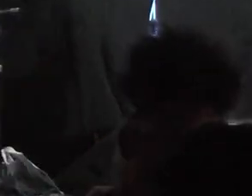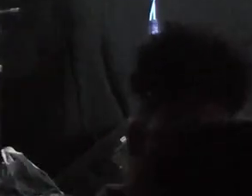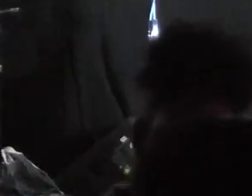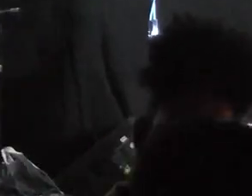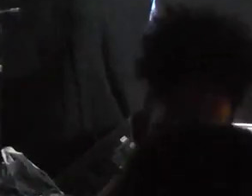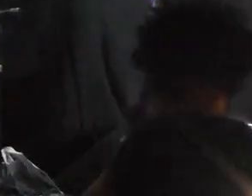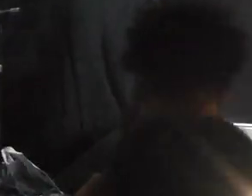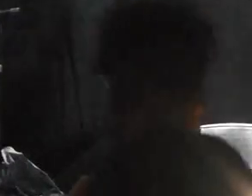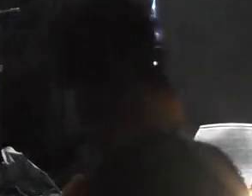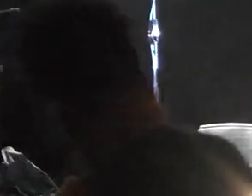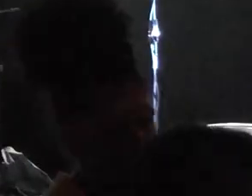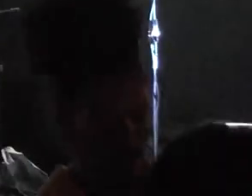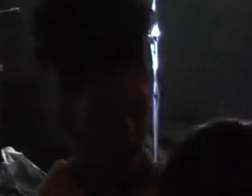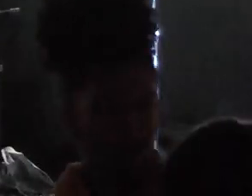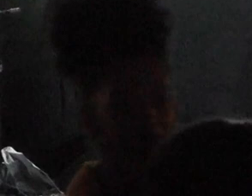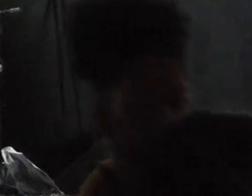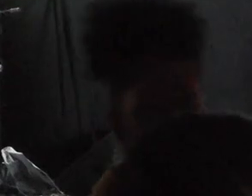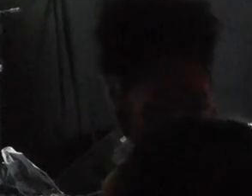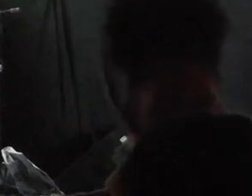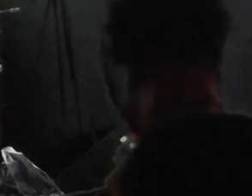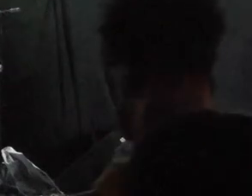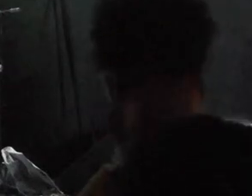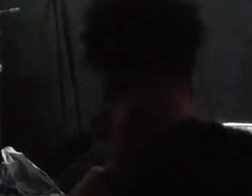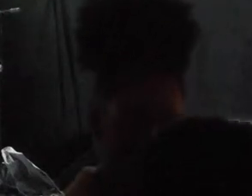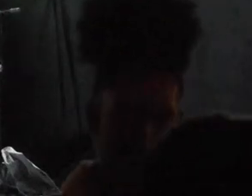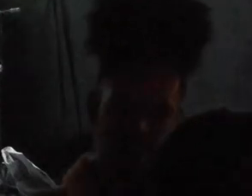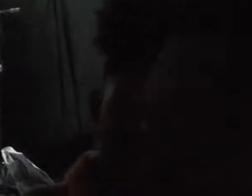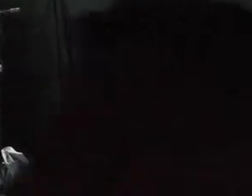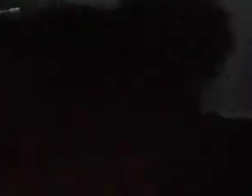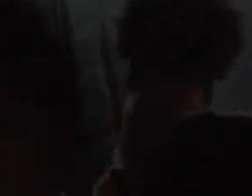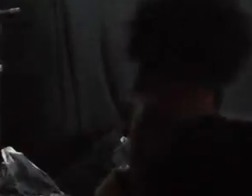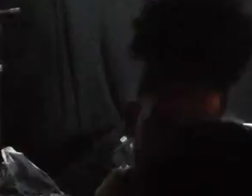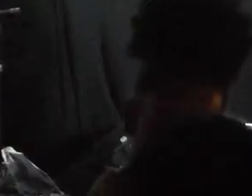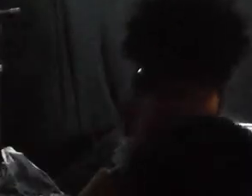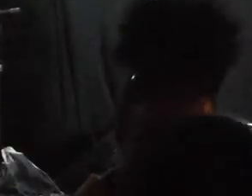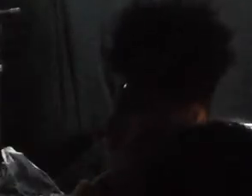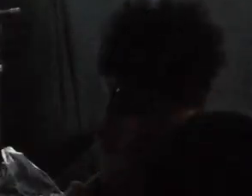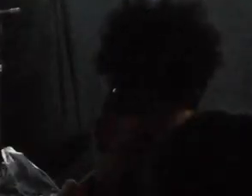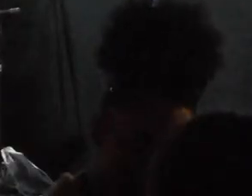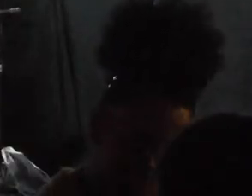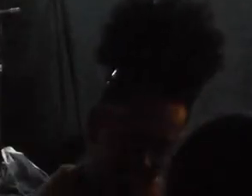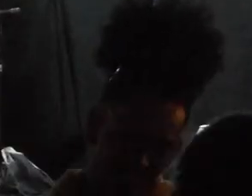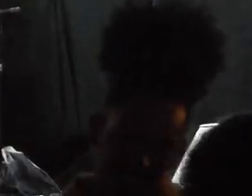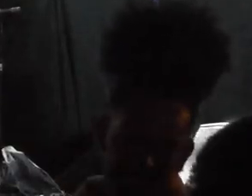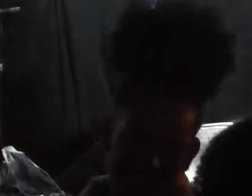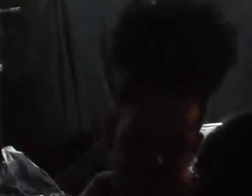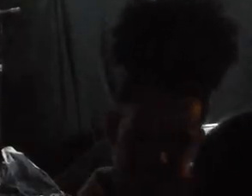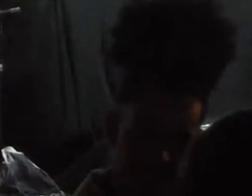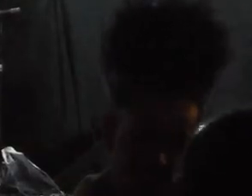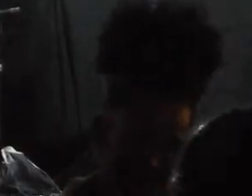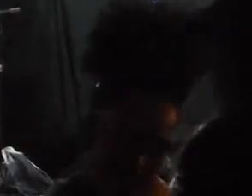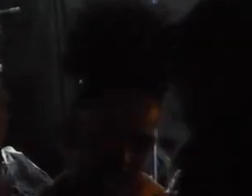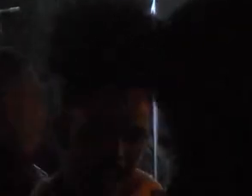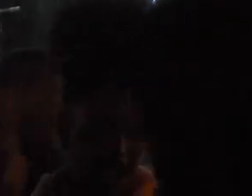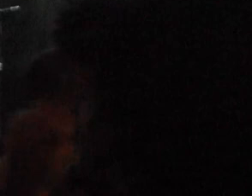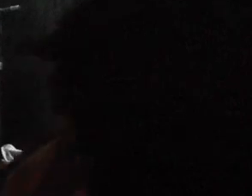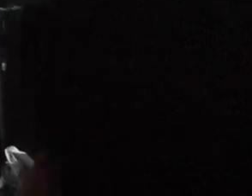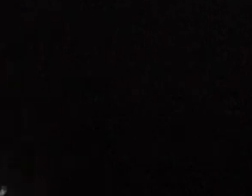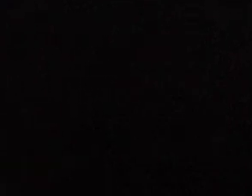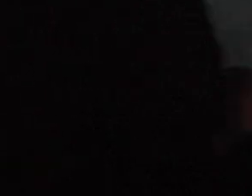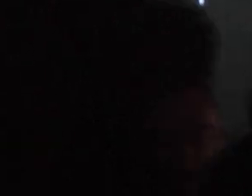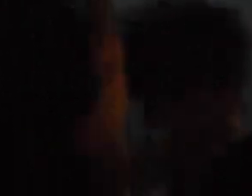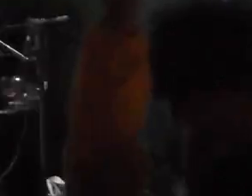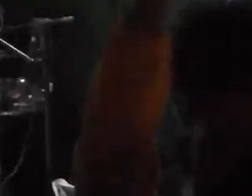Pega bolado. Não ligo. Quer deixar no sigilo? Eu deixo. Quer vir com a minha voz? Eu quero. Então entra na nave. Ai, para.